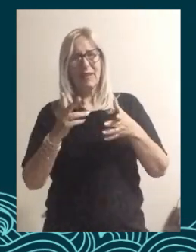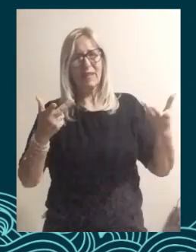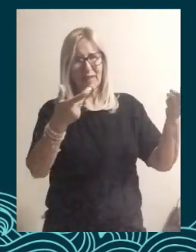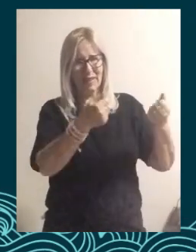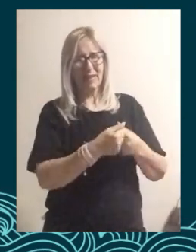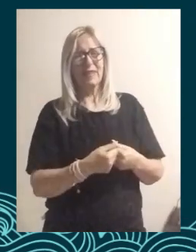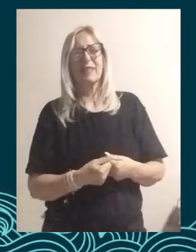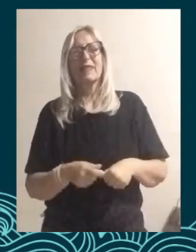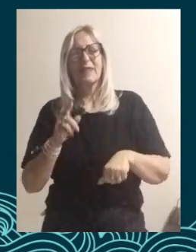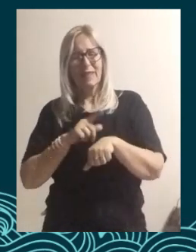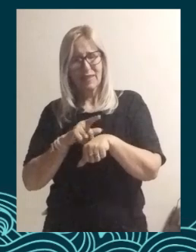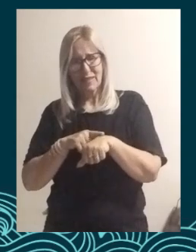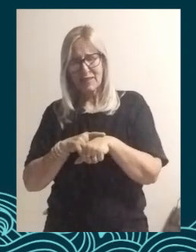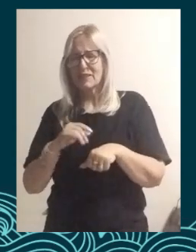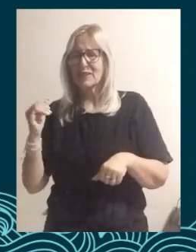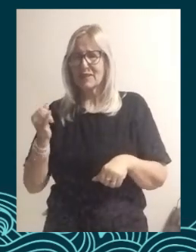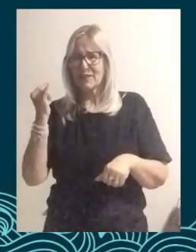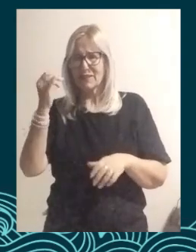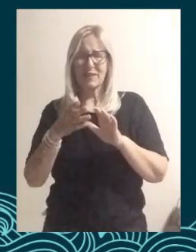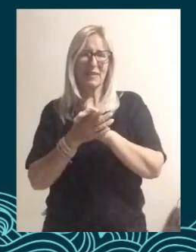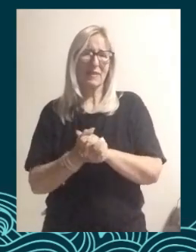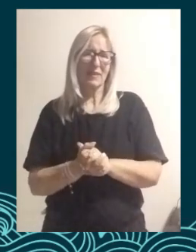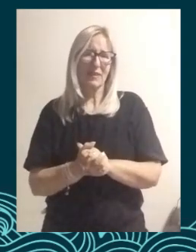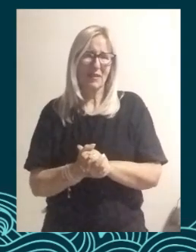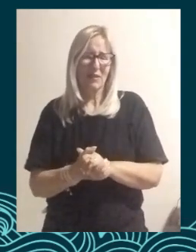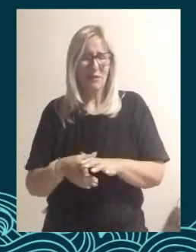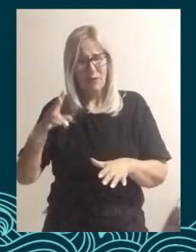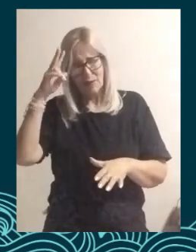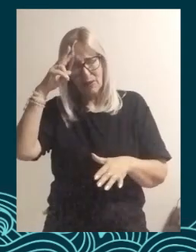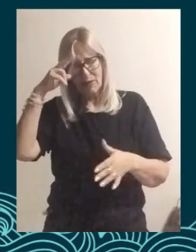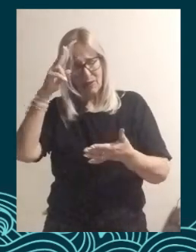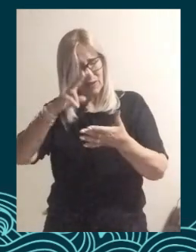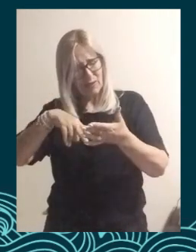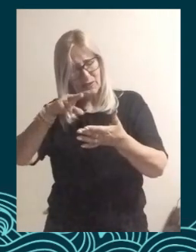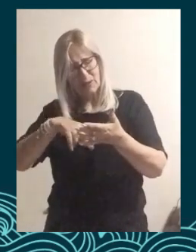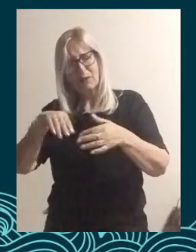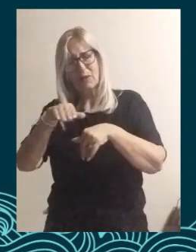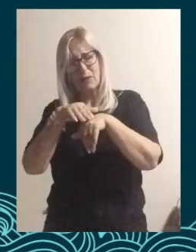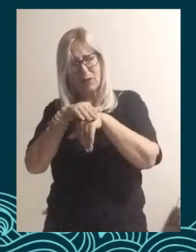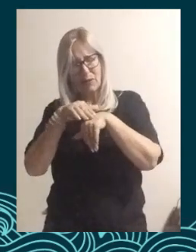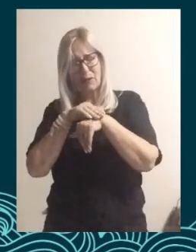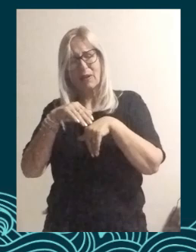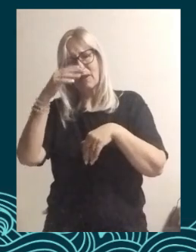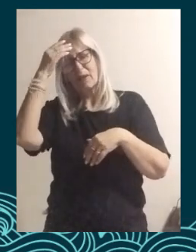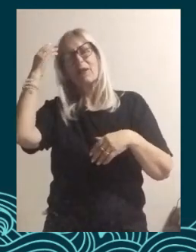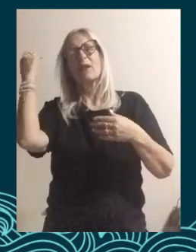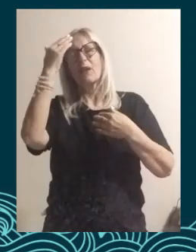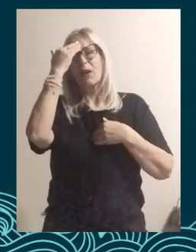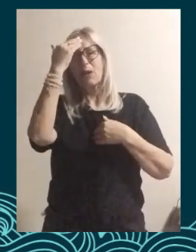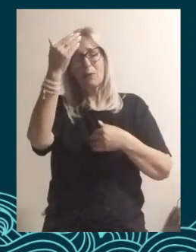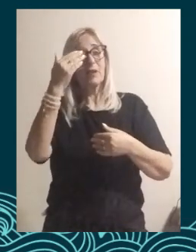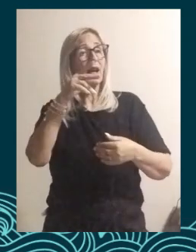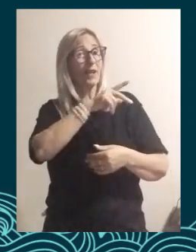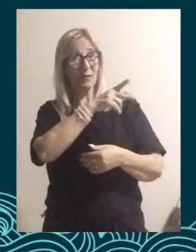ter. Eu agradeço muito que elas tiraram algumas horas preciosas para ler o livro, para ouvir nossa